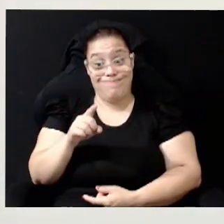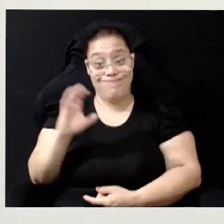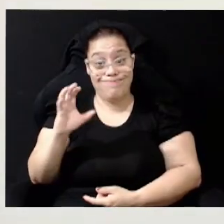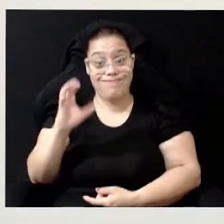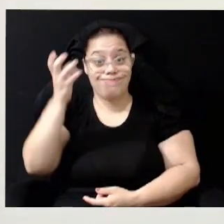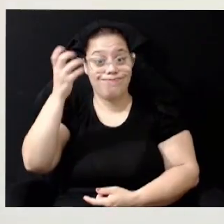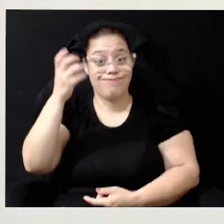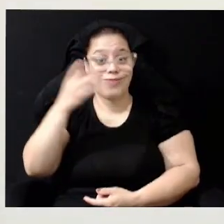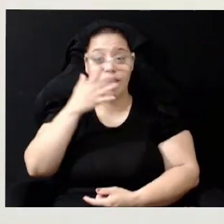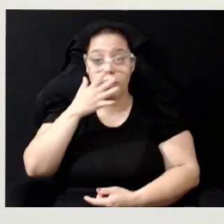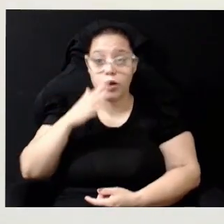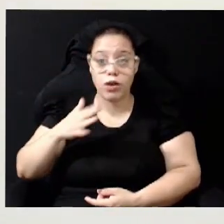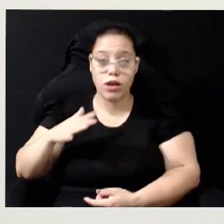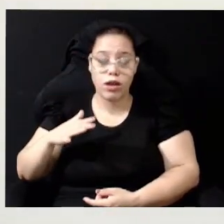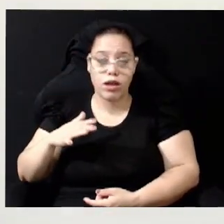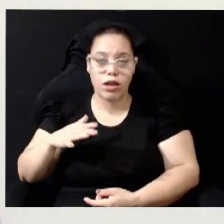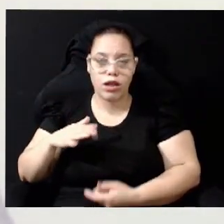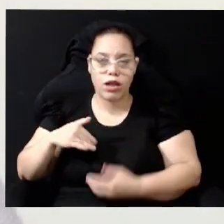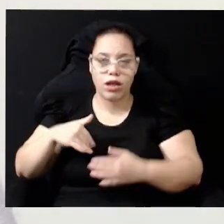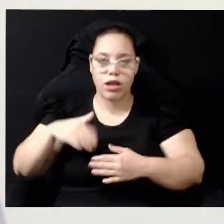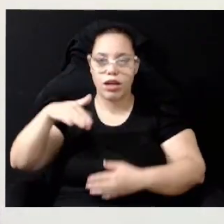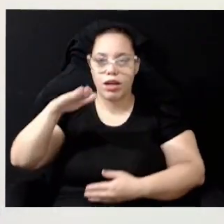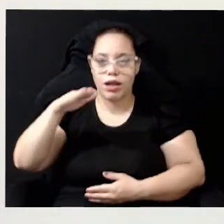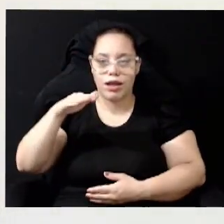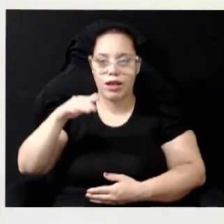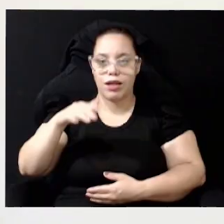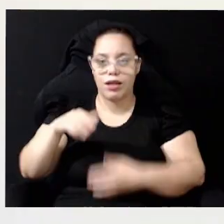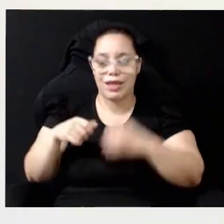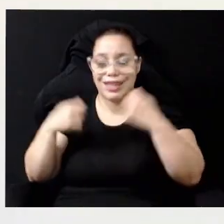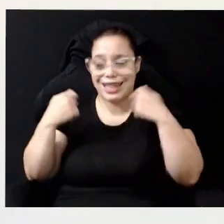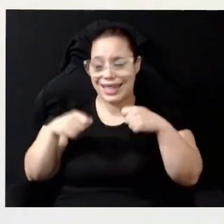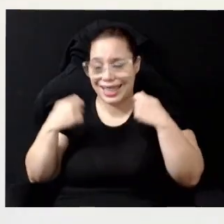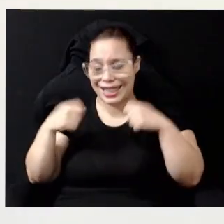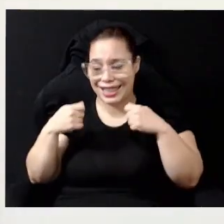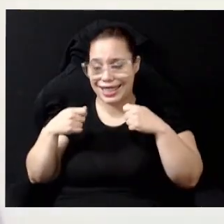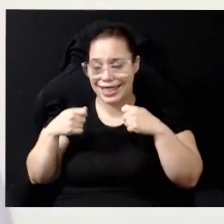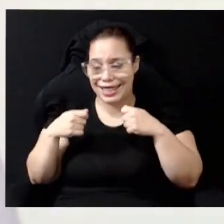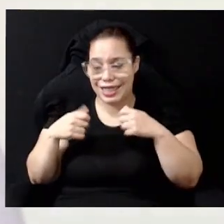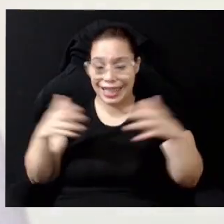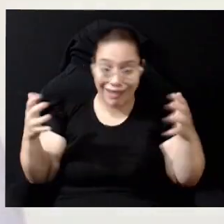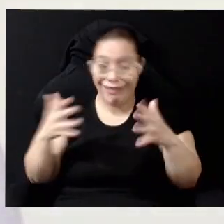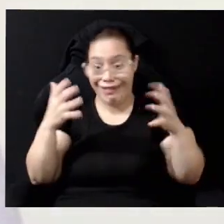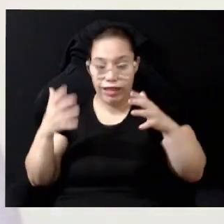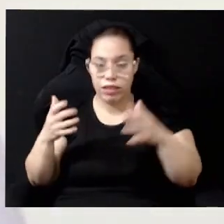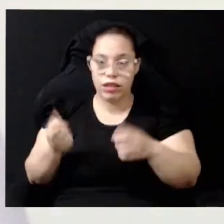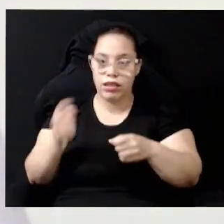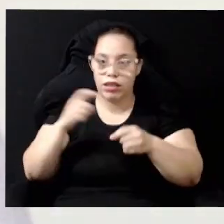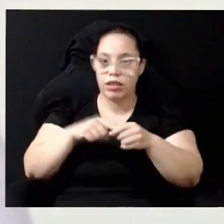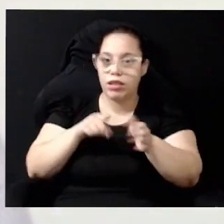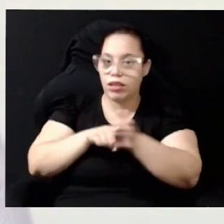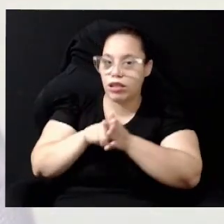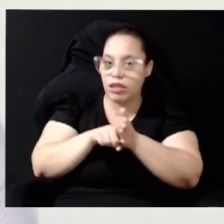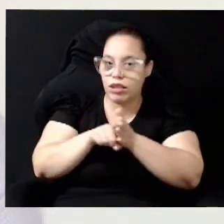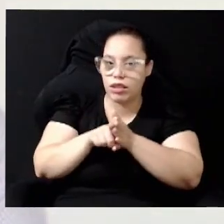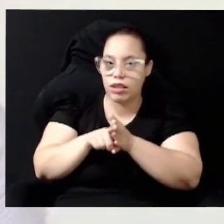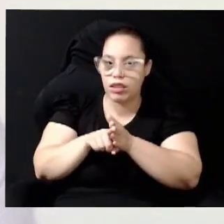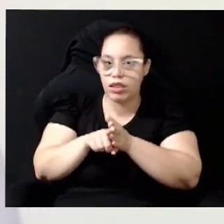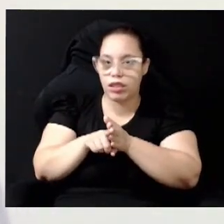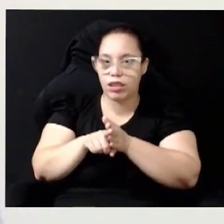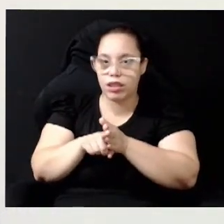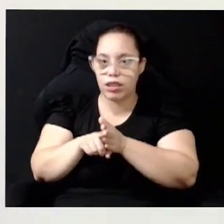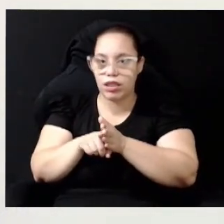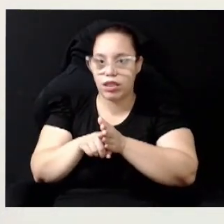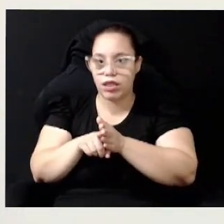acaba colocando na criança ainda mais lenha na fogueira. Então, acho que, voltando para a sua pergunta, né, o que os pais não